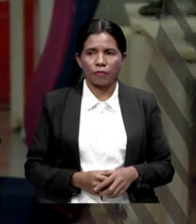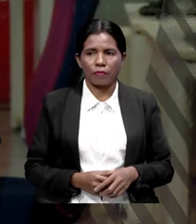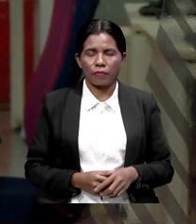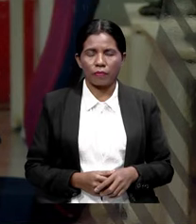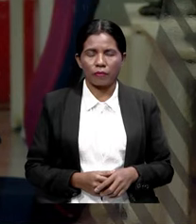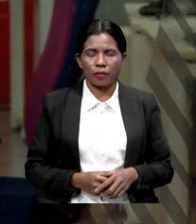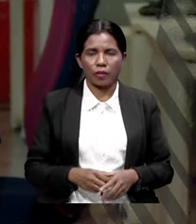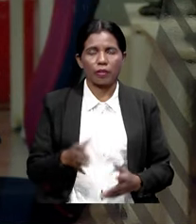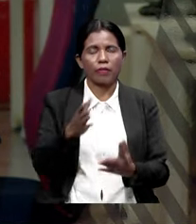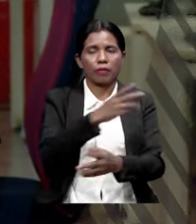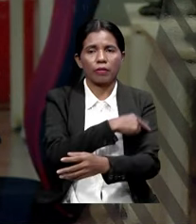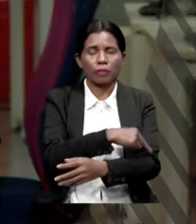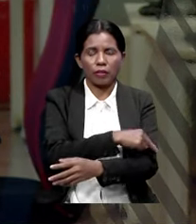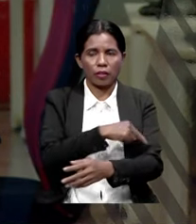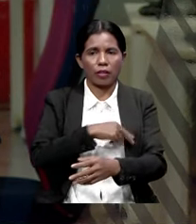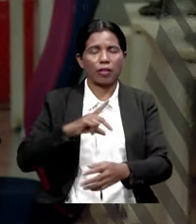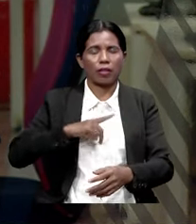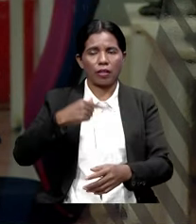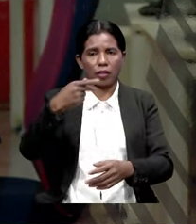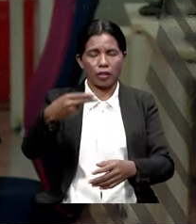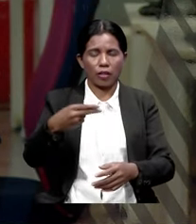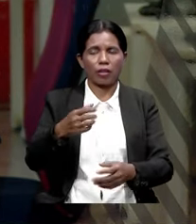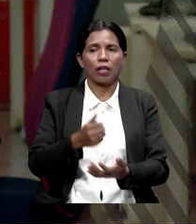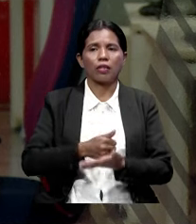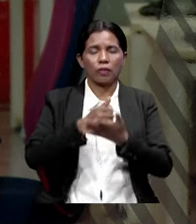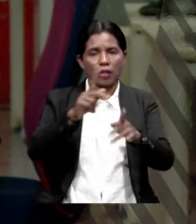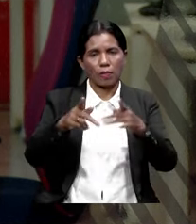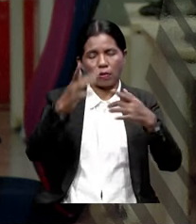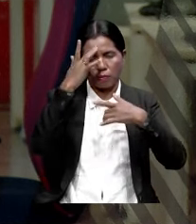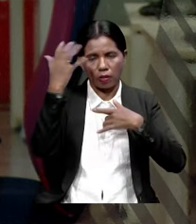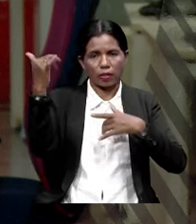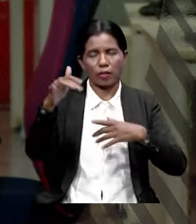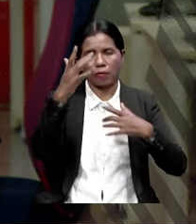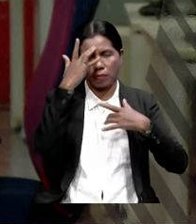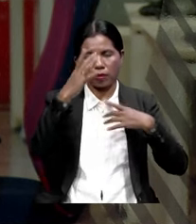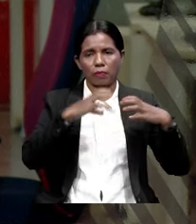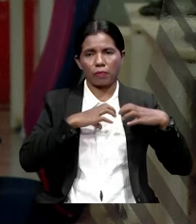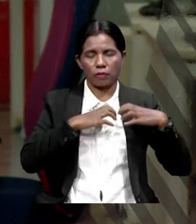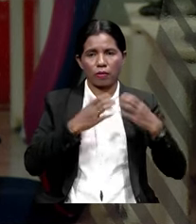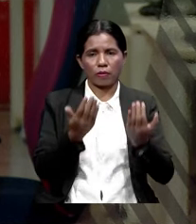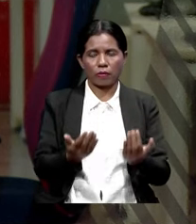Centro Cuidado Paliativo Xihalahané se atende paciente na berro condição grave.